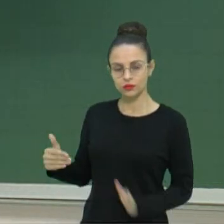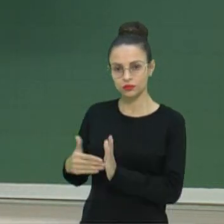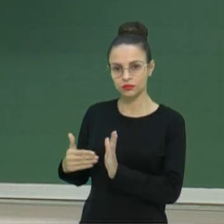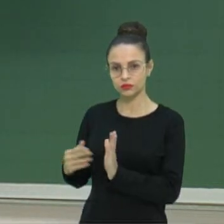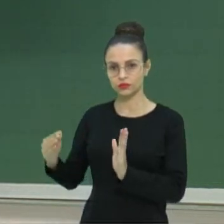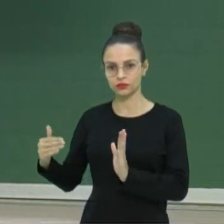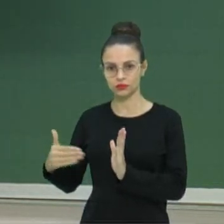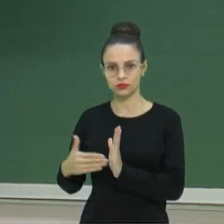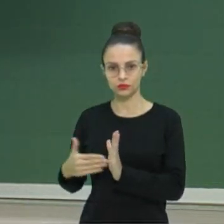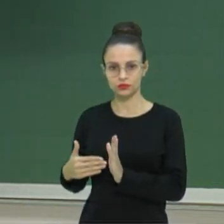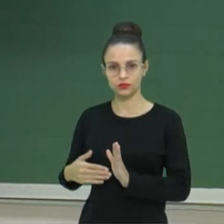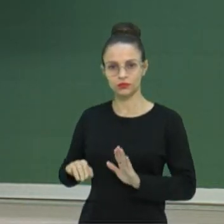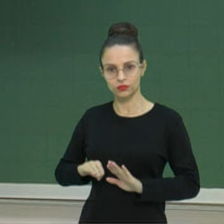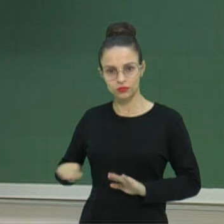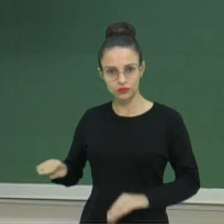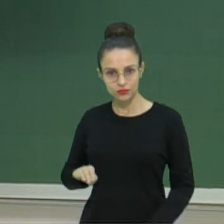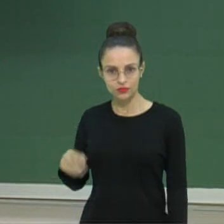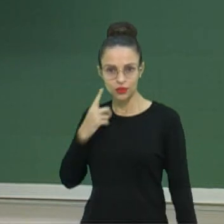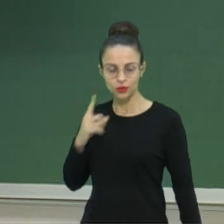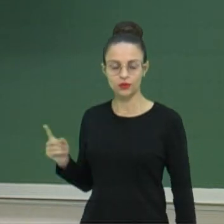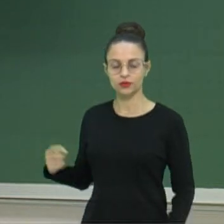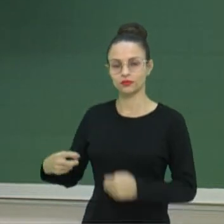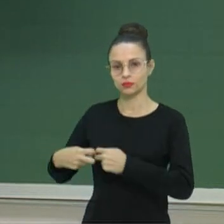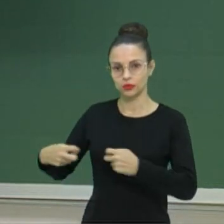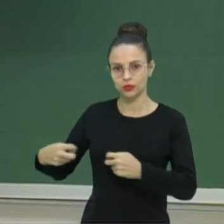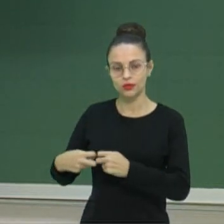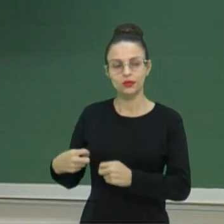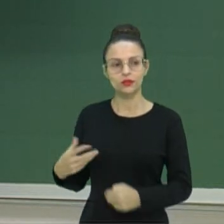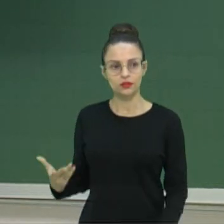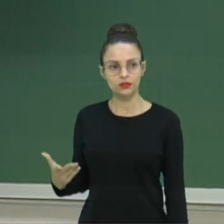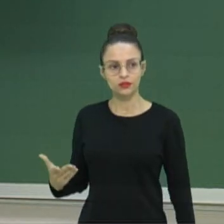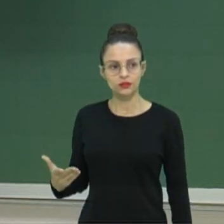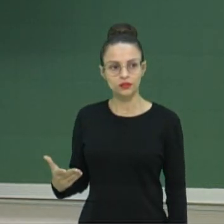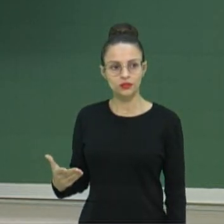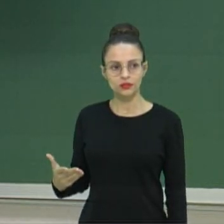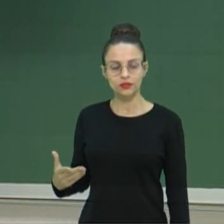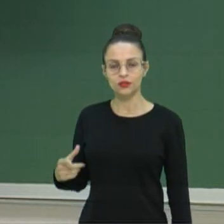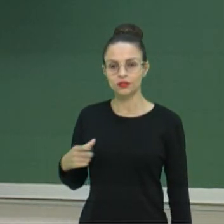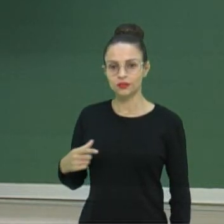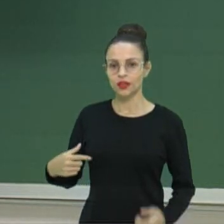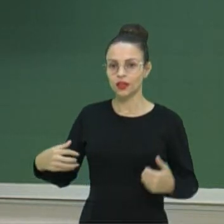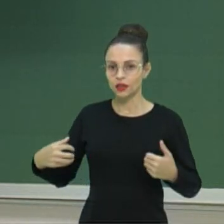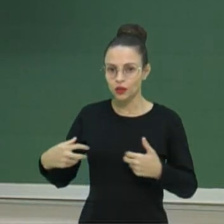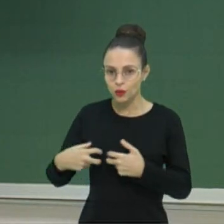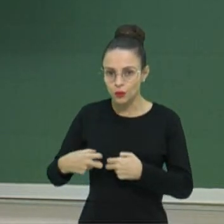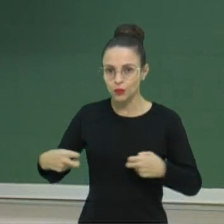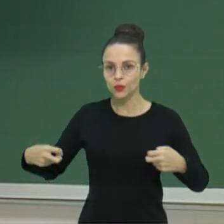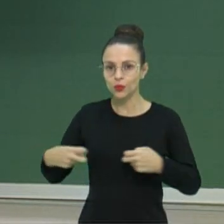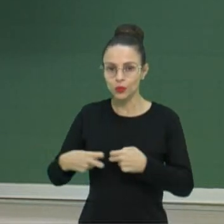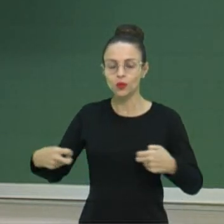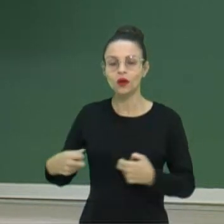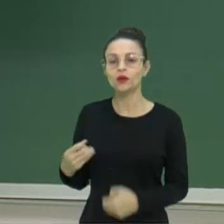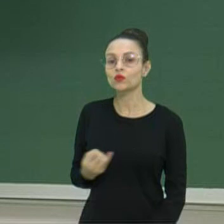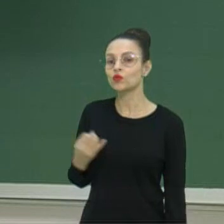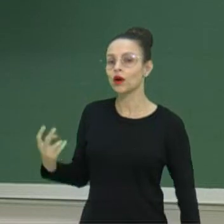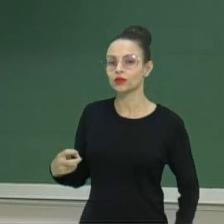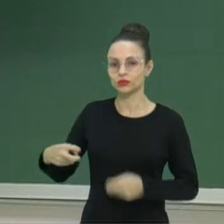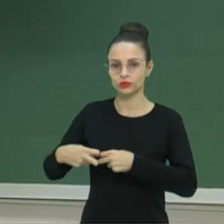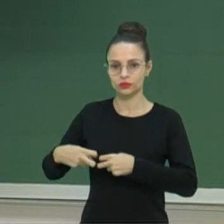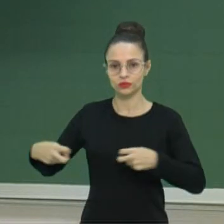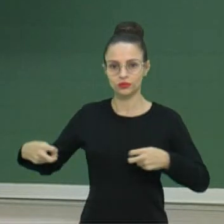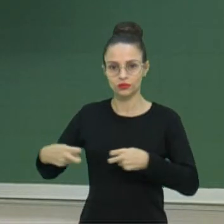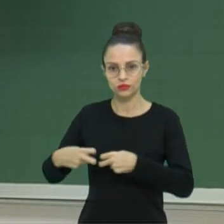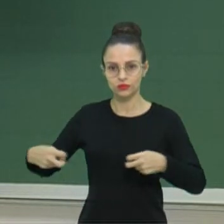parte de baixo aqui, certo? E, consequentemente, existe uma compressão, certo? Ele quer saber o quanto que essa